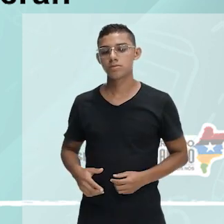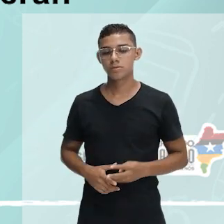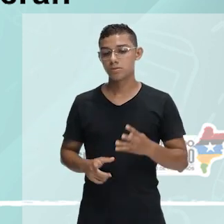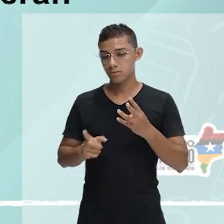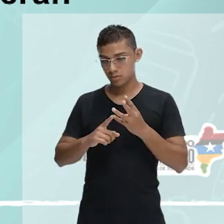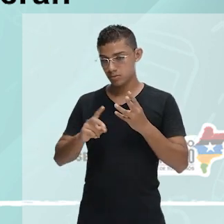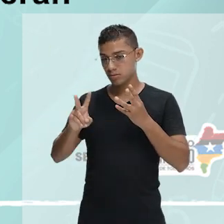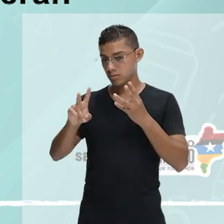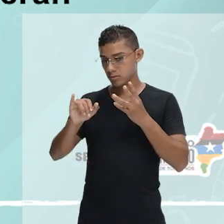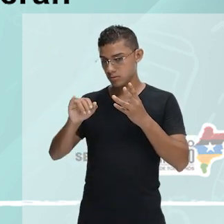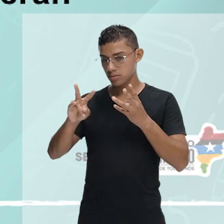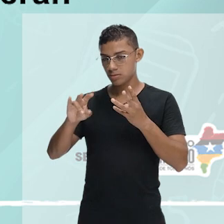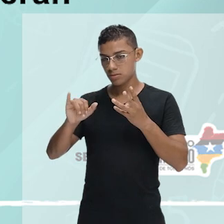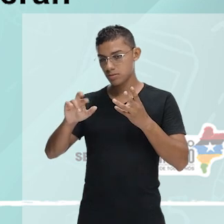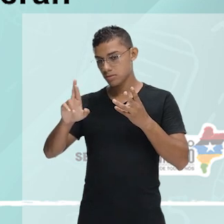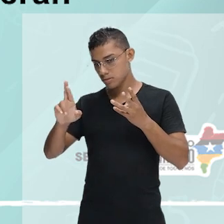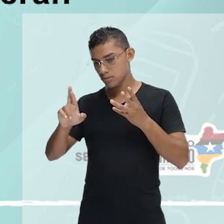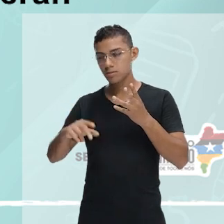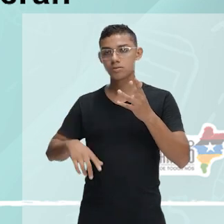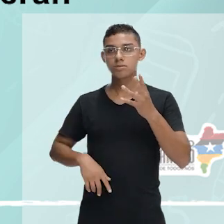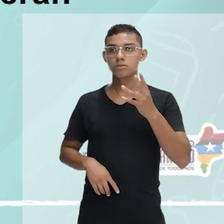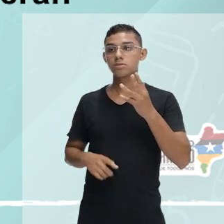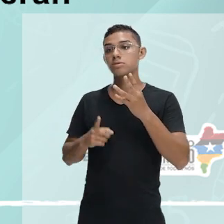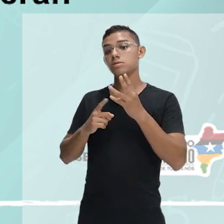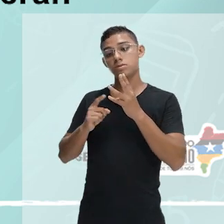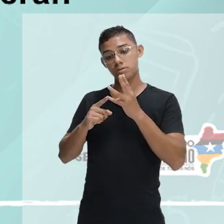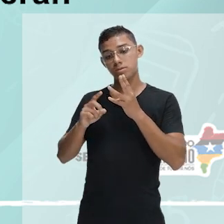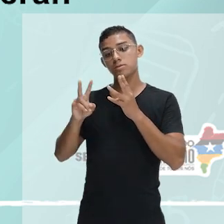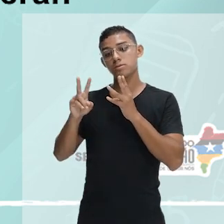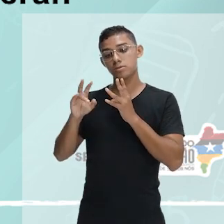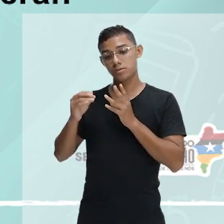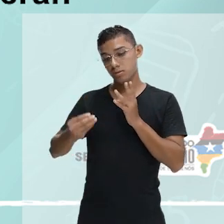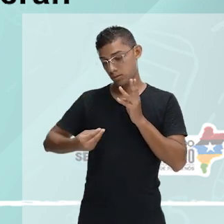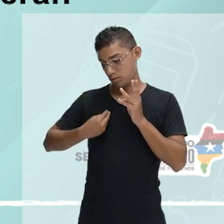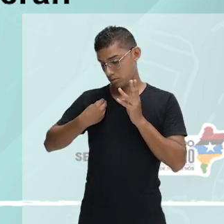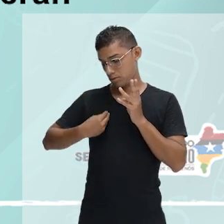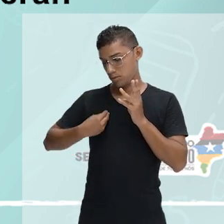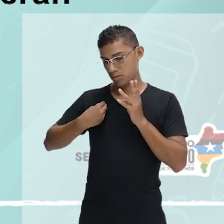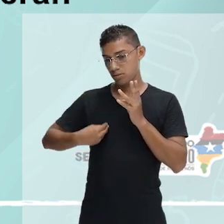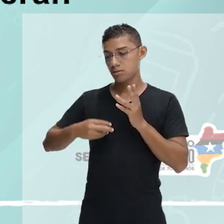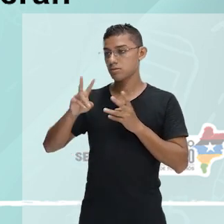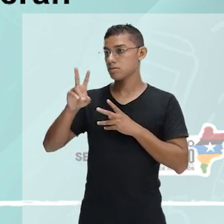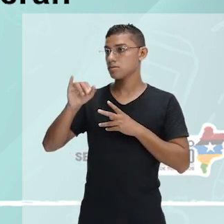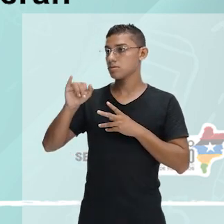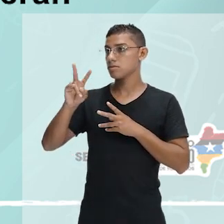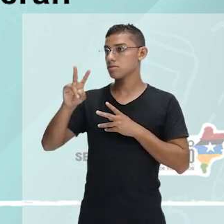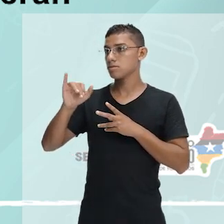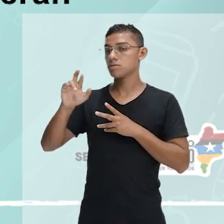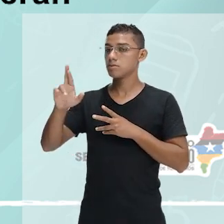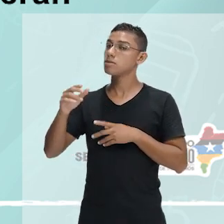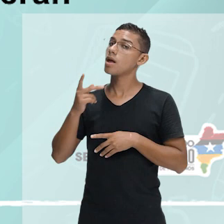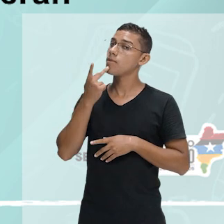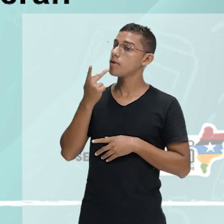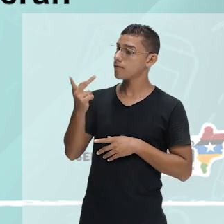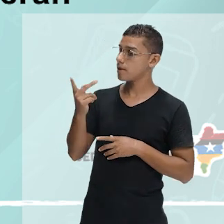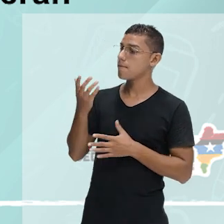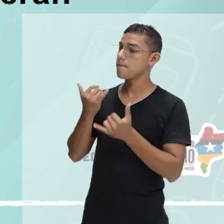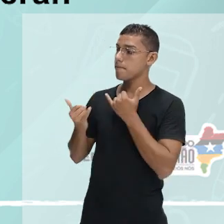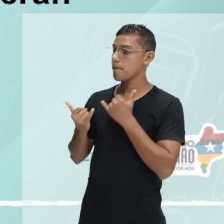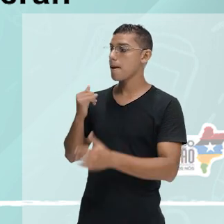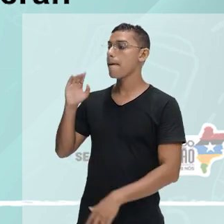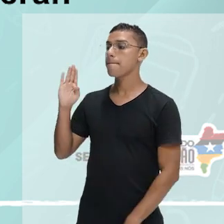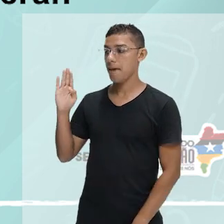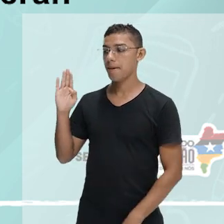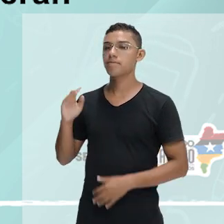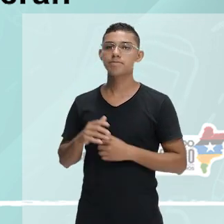e beber. Salir e beber. Beber significa viver e escreve com V, embora a pronúncia seja